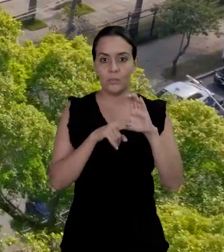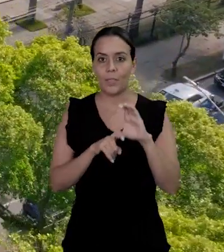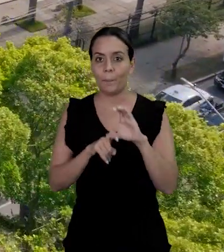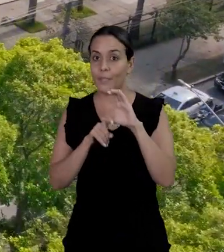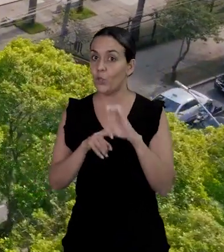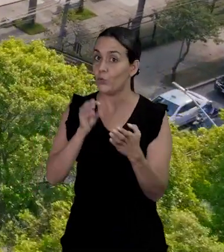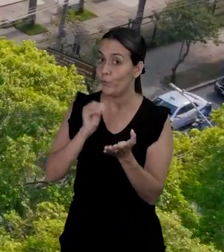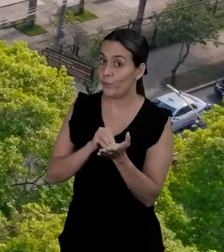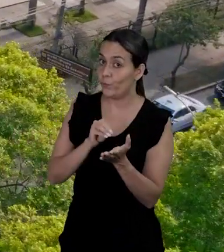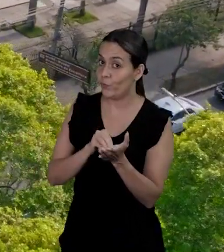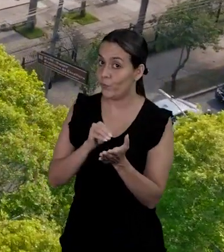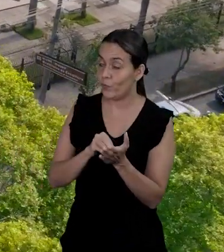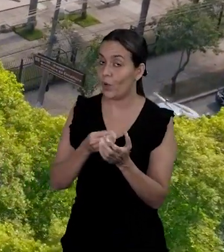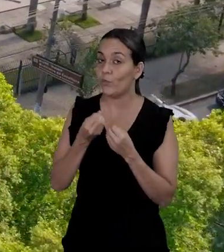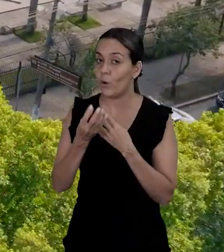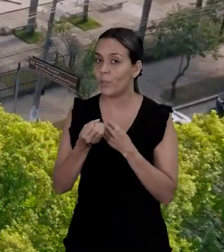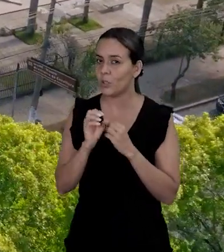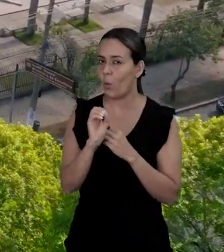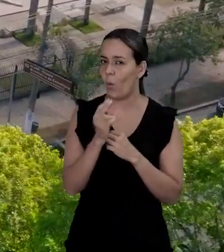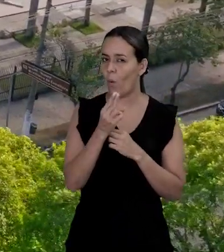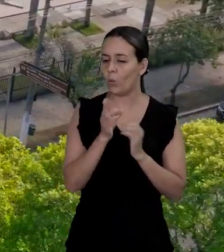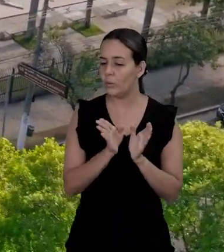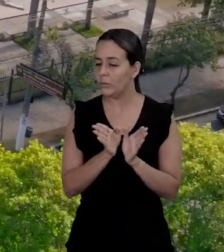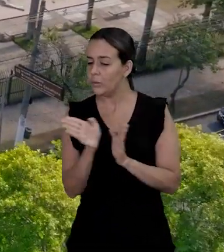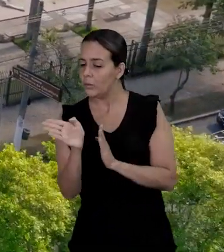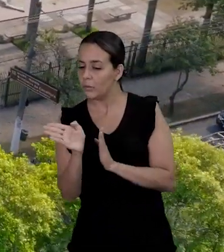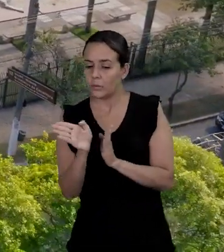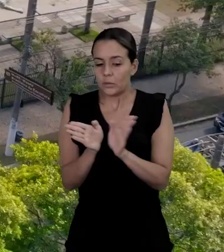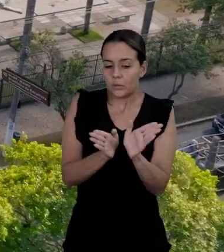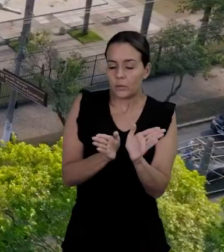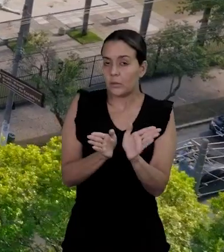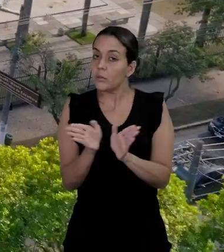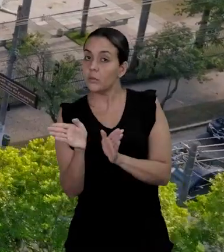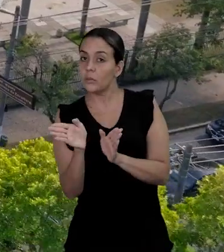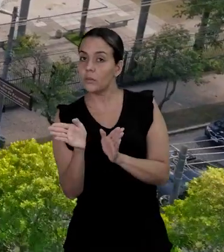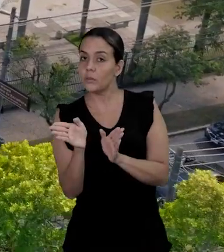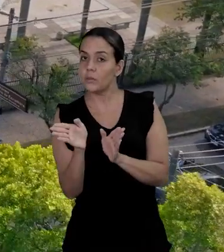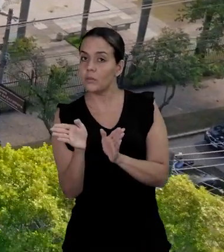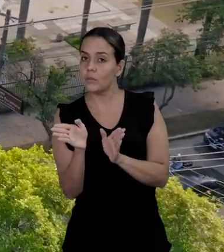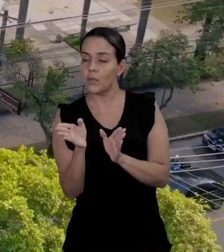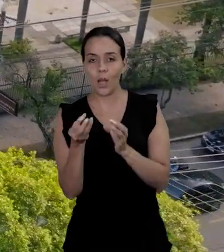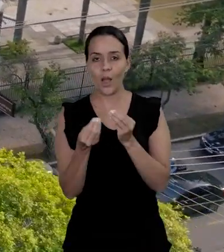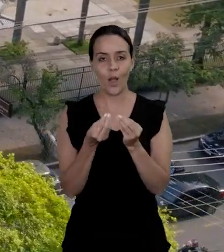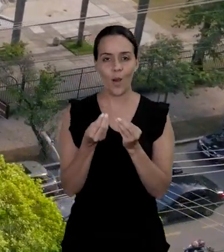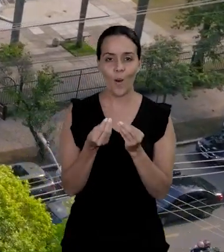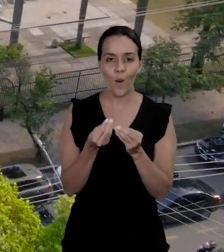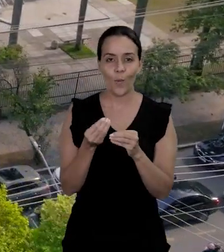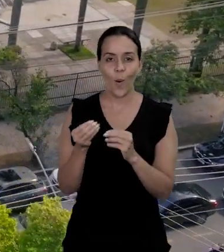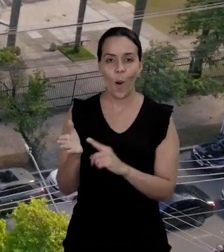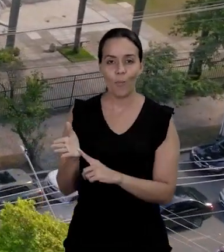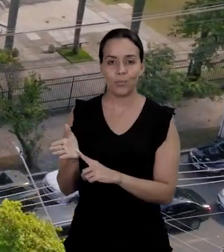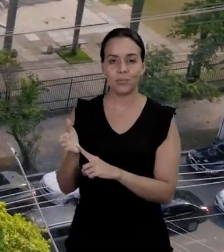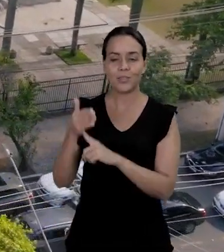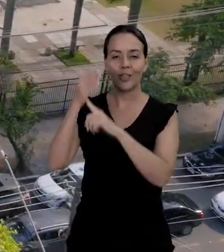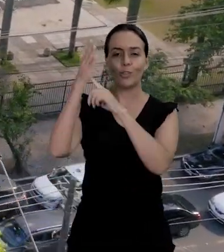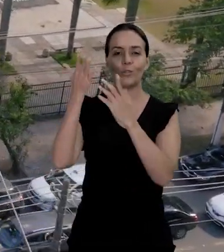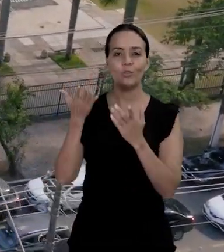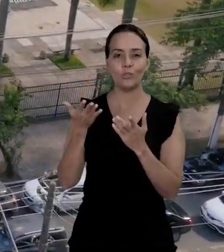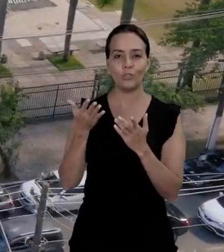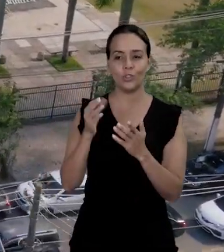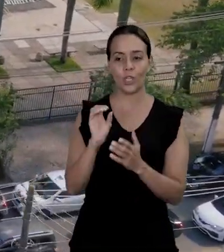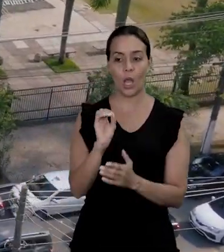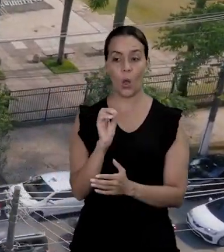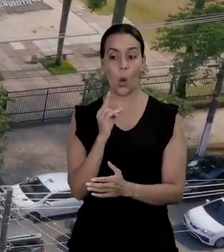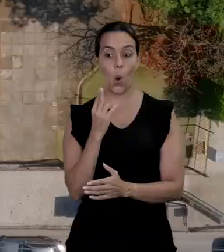afeta de formas diferentes os outros. Então não é uma era de ou um ou outro, é a era do e. O que você faz tem que